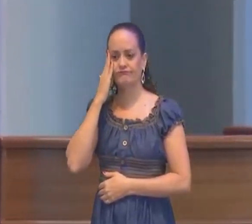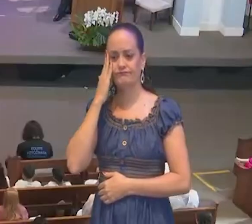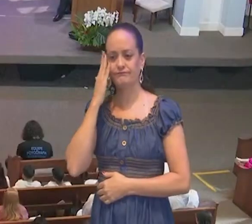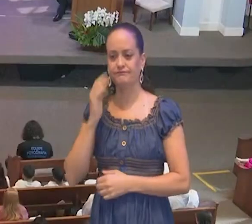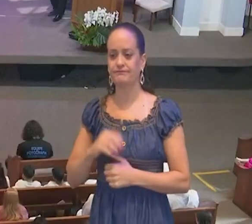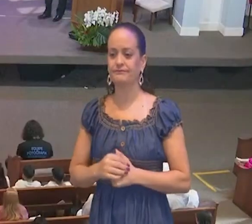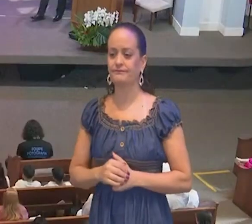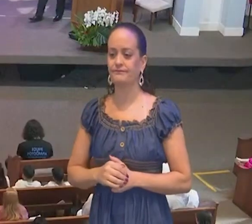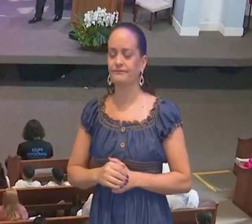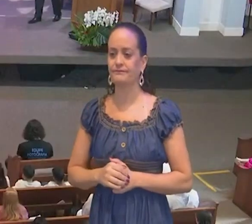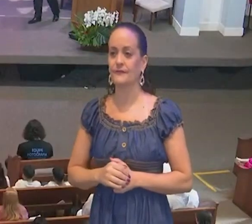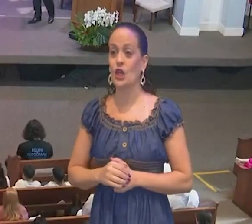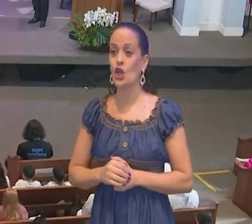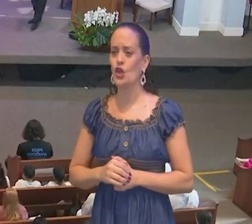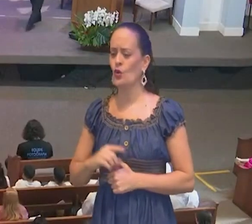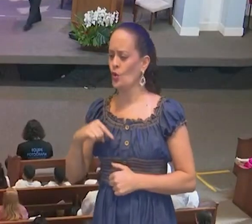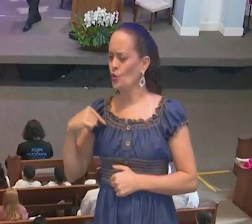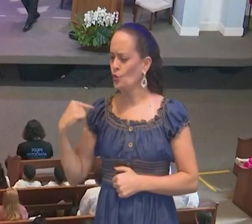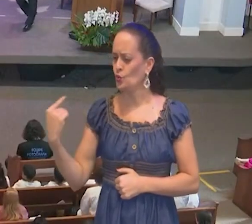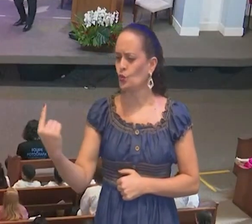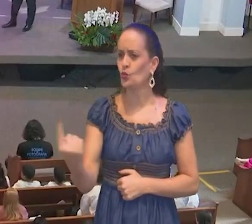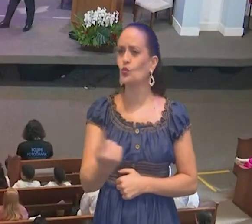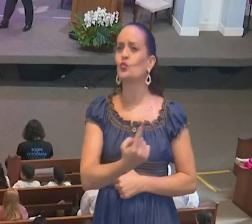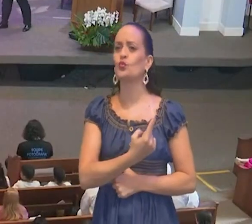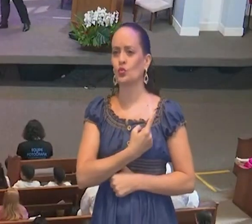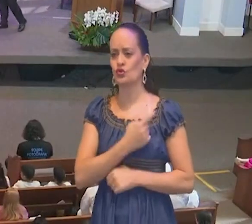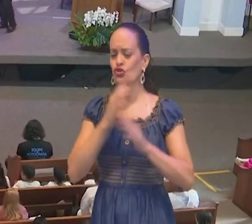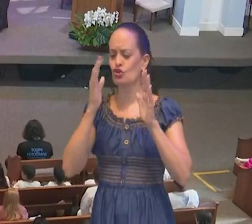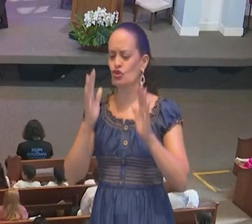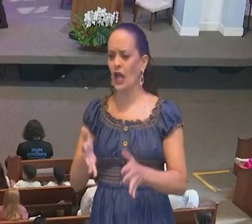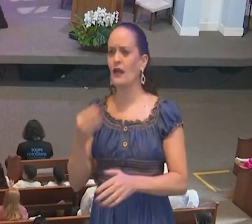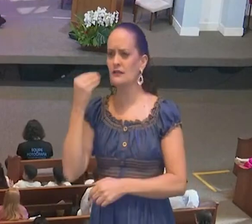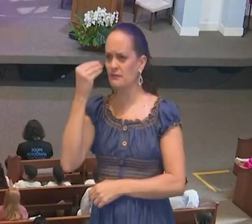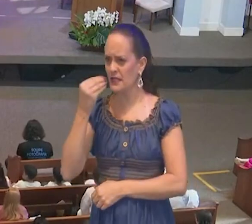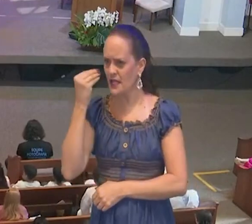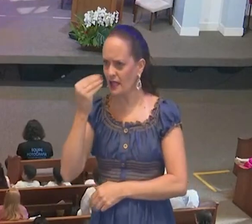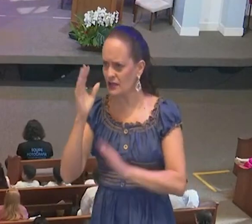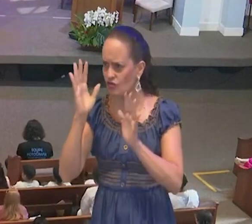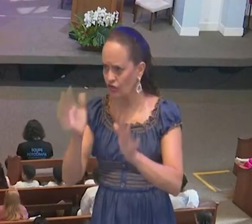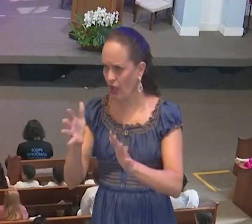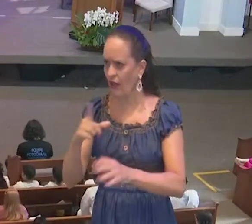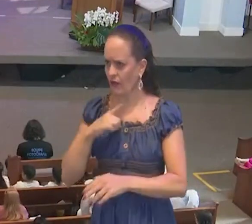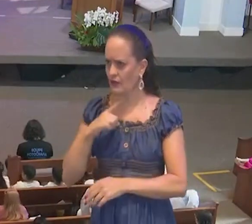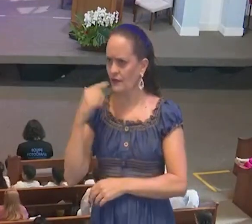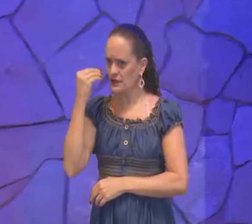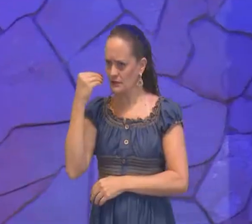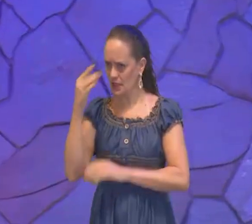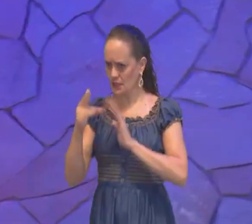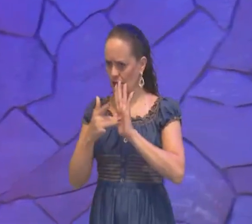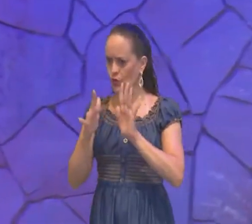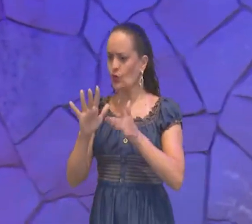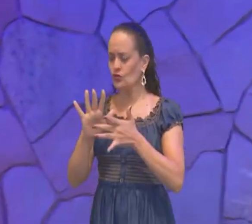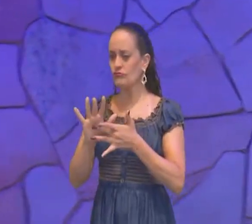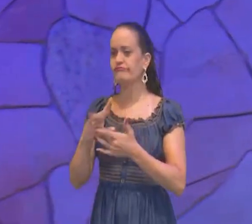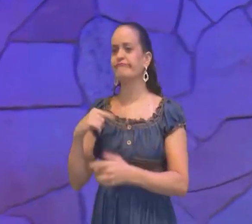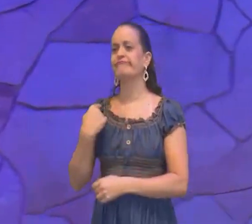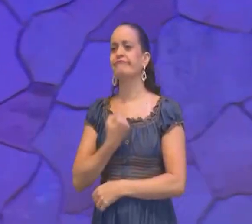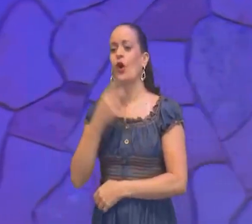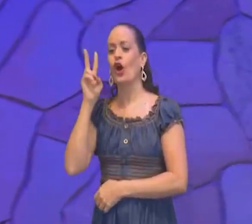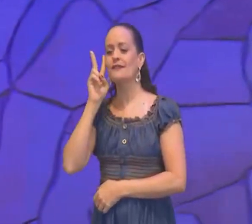que todos nós que já tivemos uma experiência com Jesus aqui neste lugar, nós nos